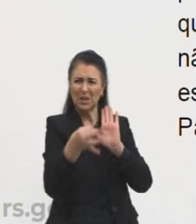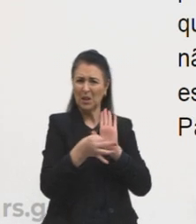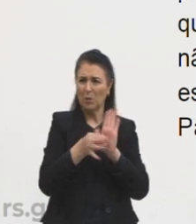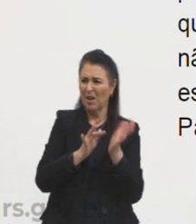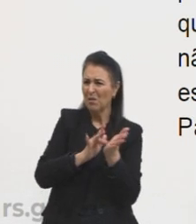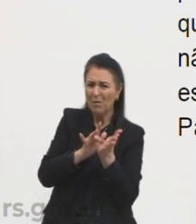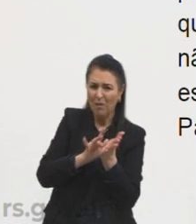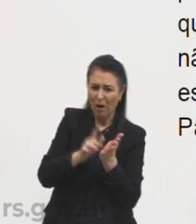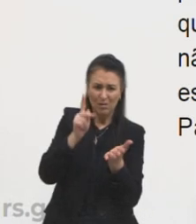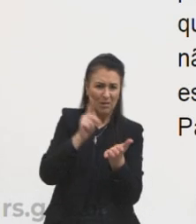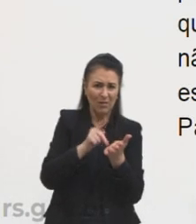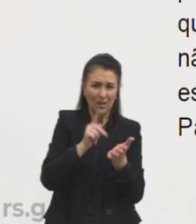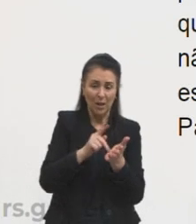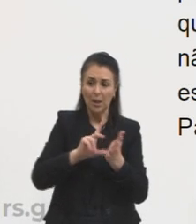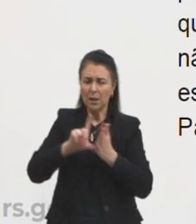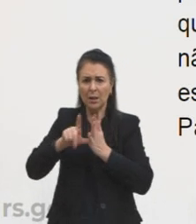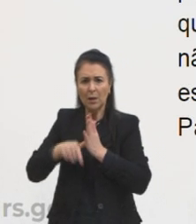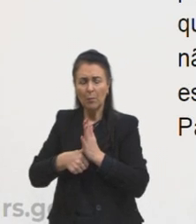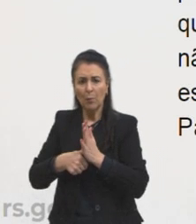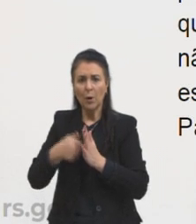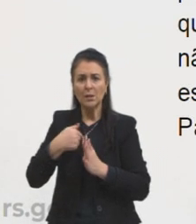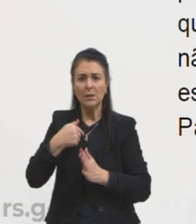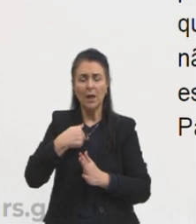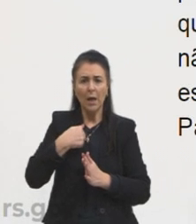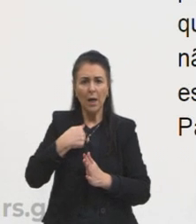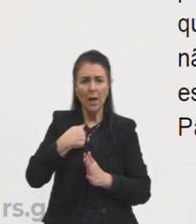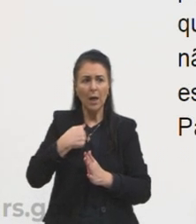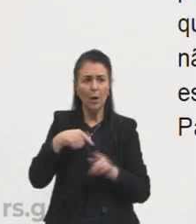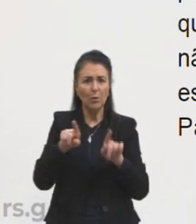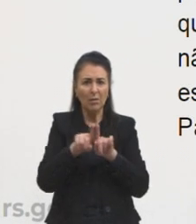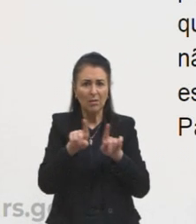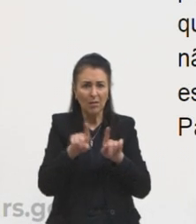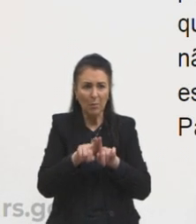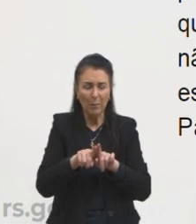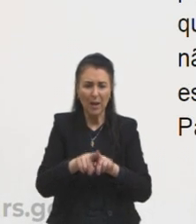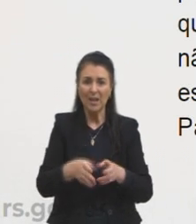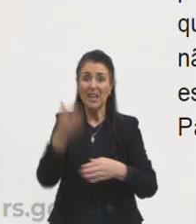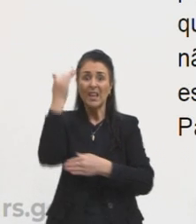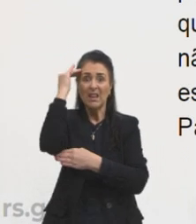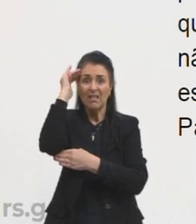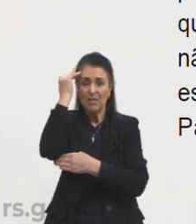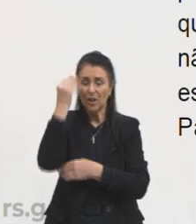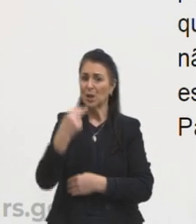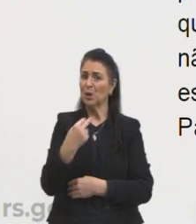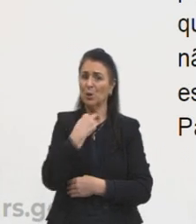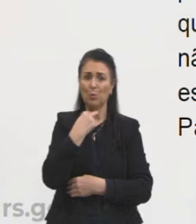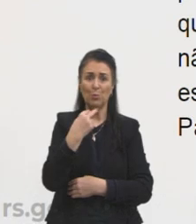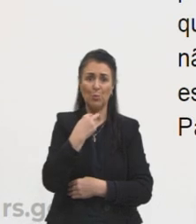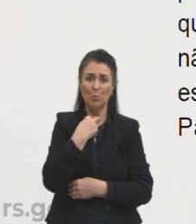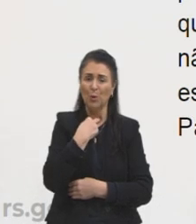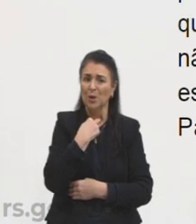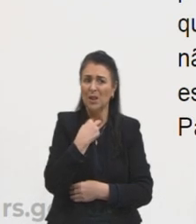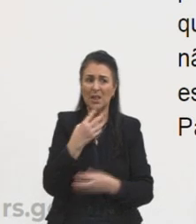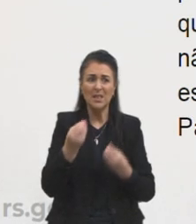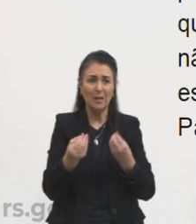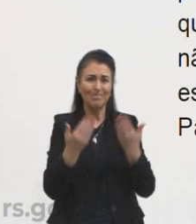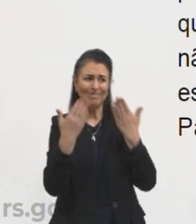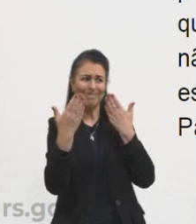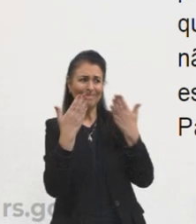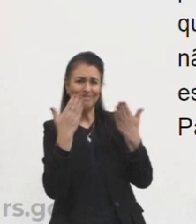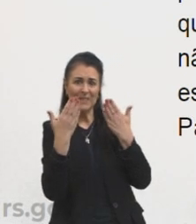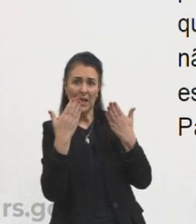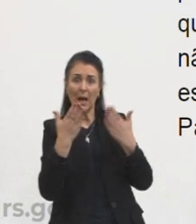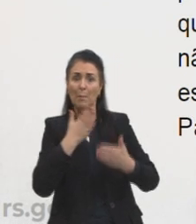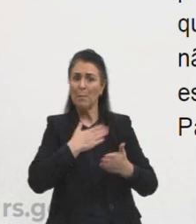e de que aquilo que depois eu fundei em princípios tão mal assegurados não poderia ser, se não, muito duvidoso e incerto.